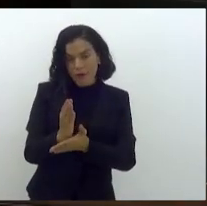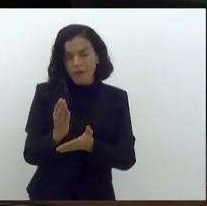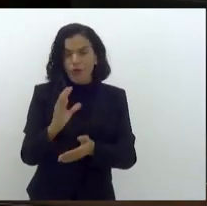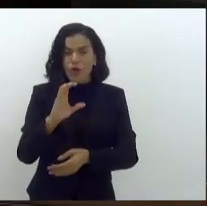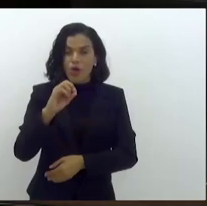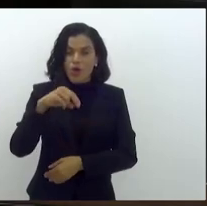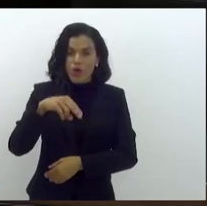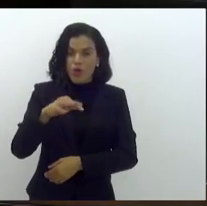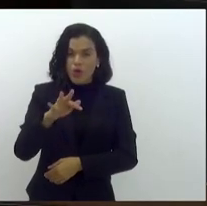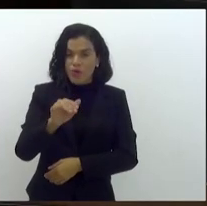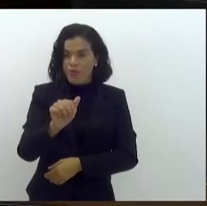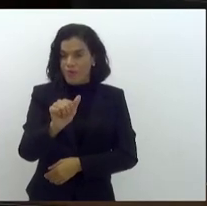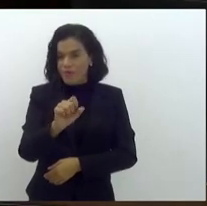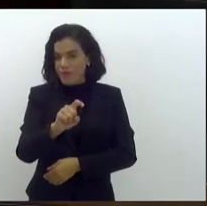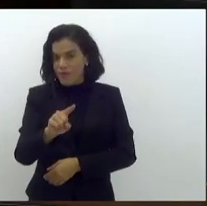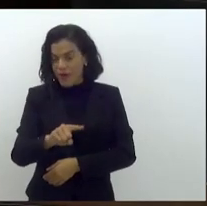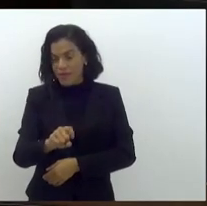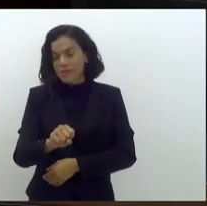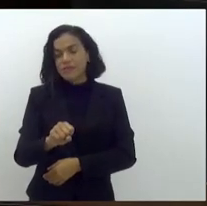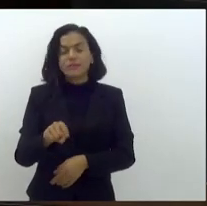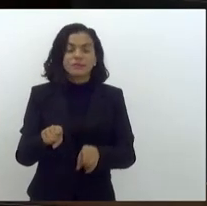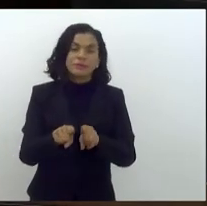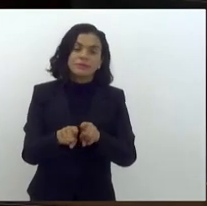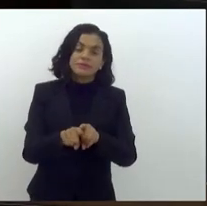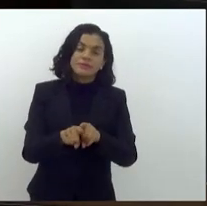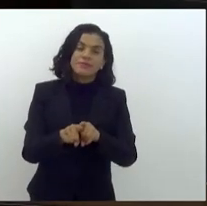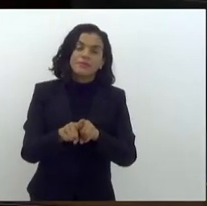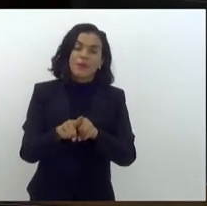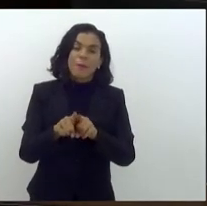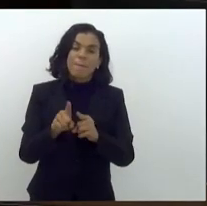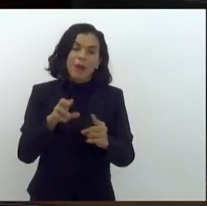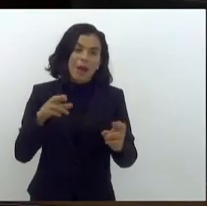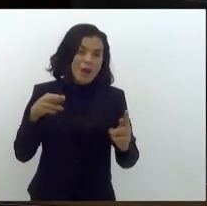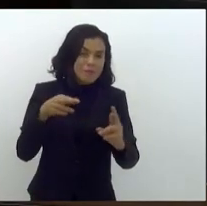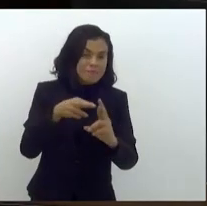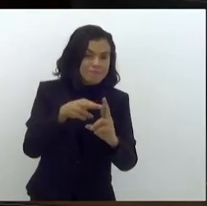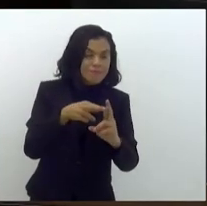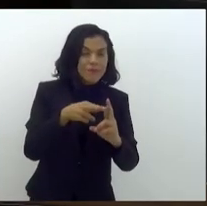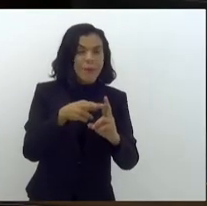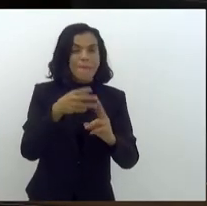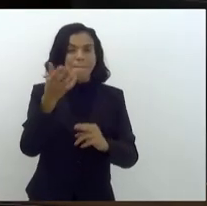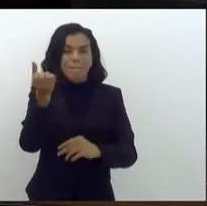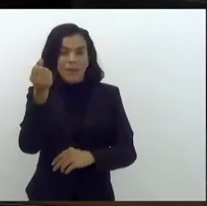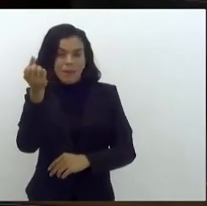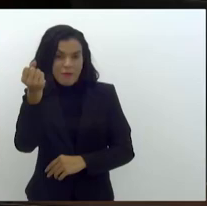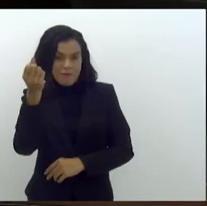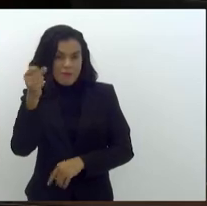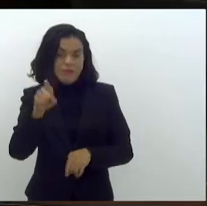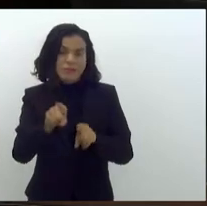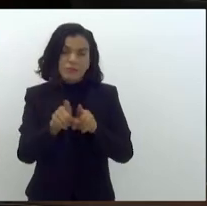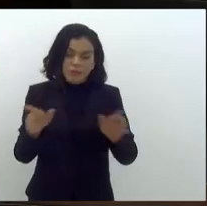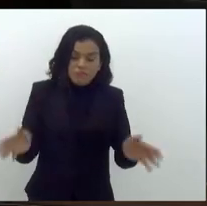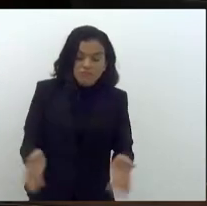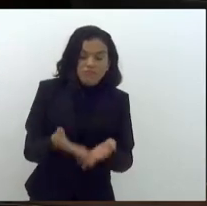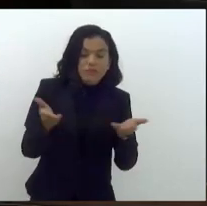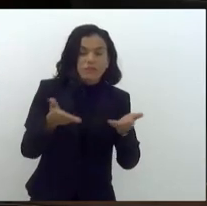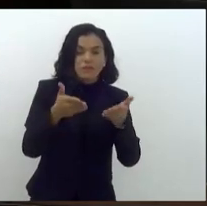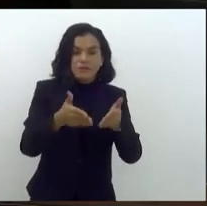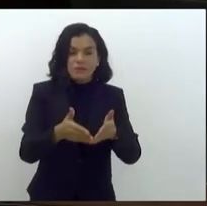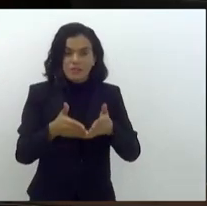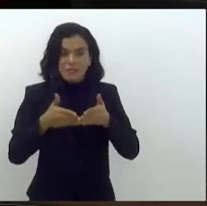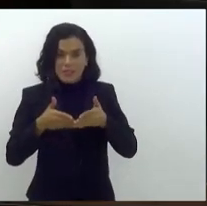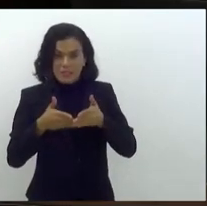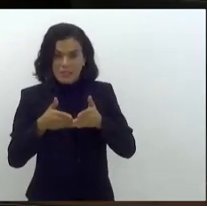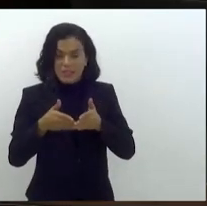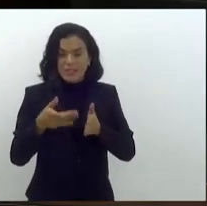o Conselho Nacional de política fazendária para referendar benefícios incentivos fiscais que vão estimulando